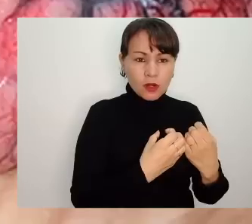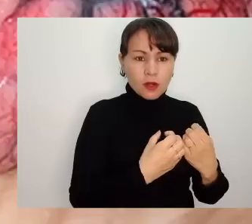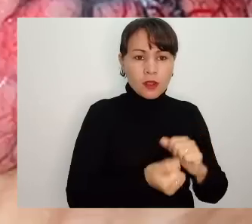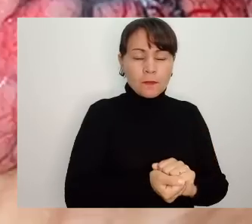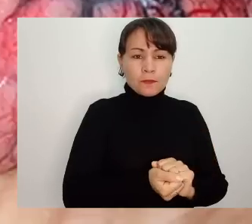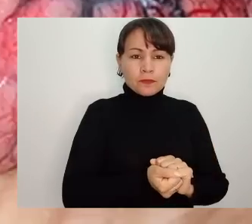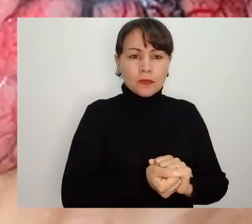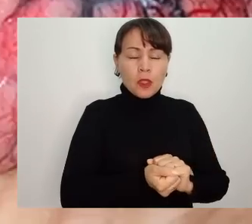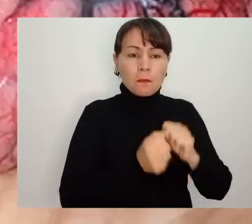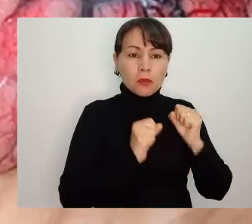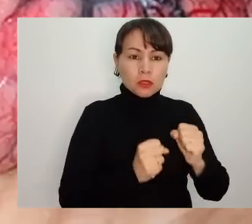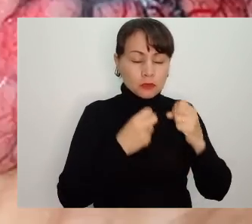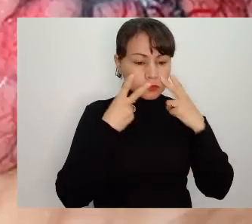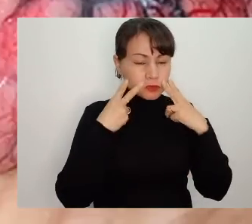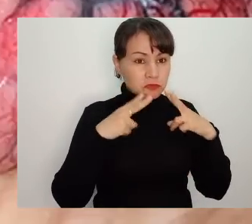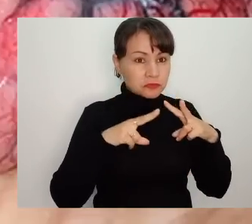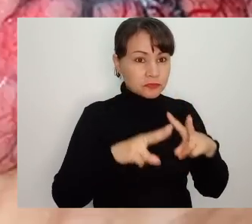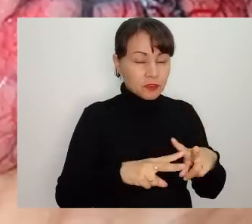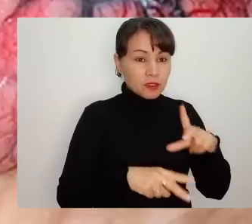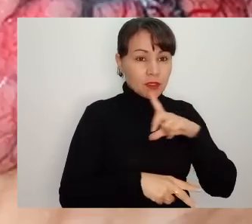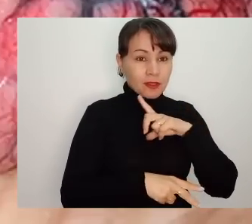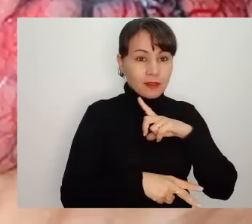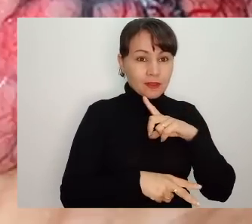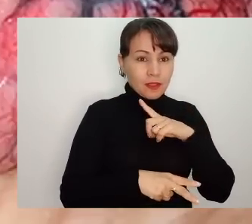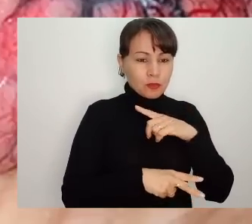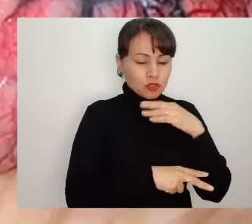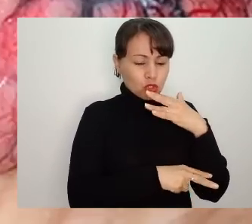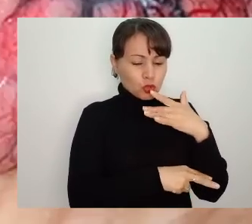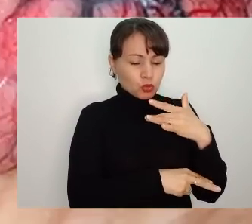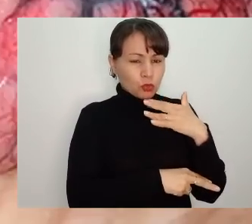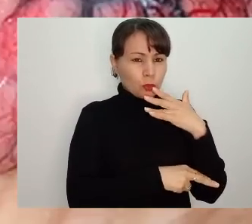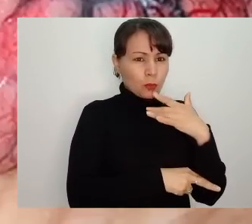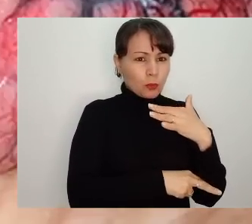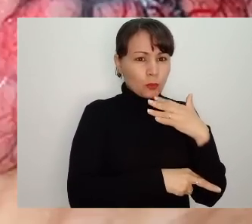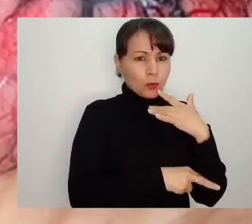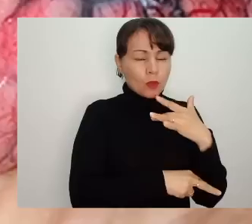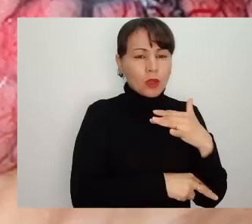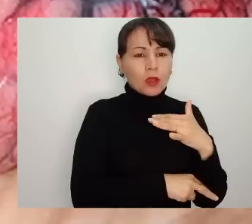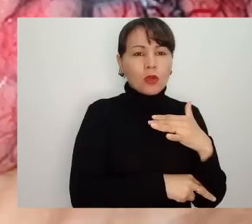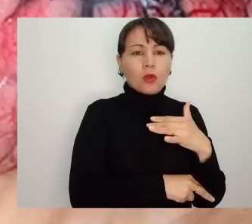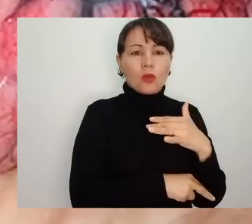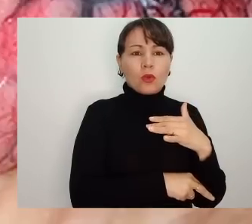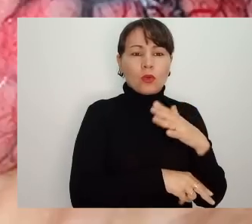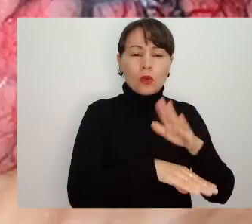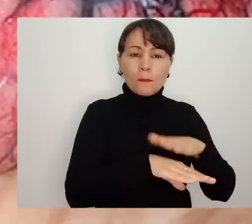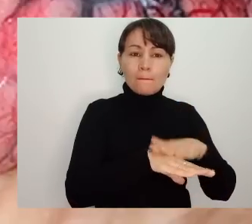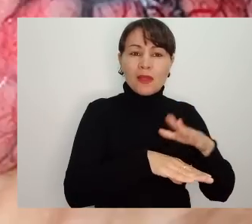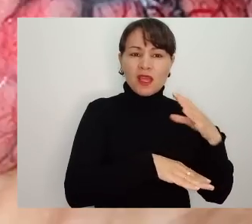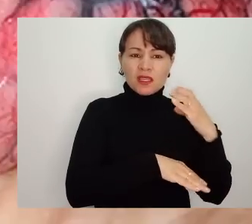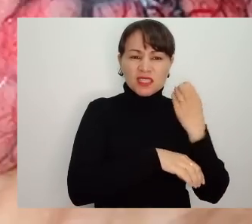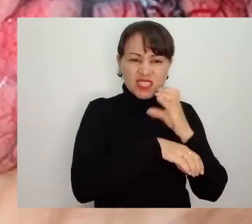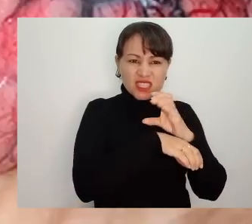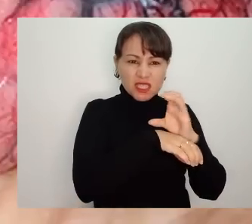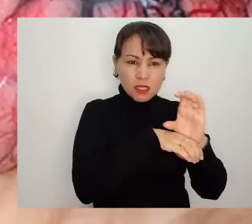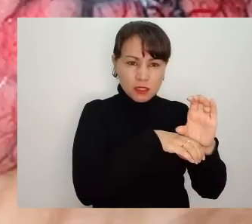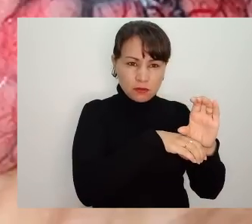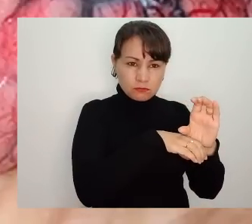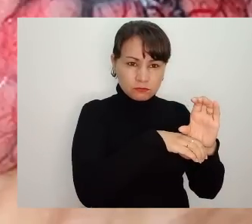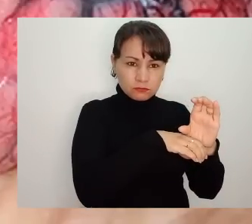extremidades do encéfalo, nós podemos observar que nós temos uma coloração mais